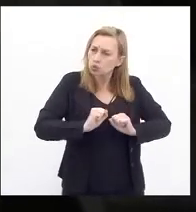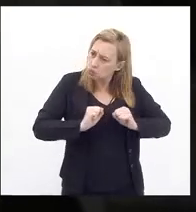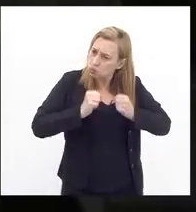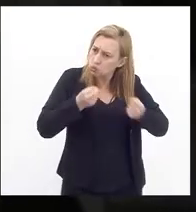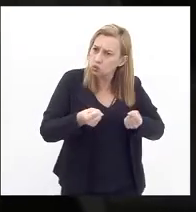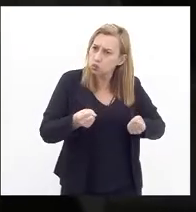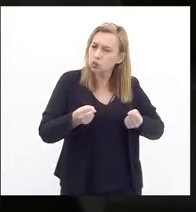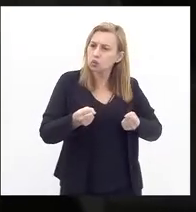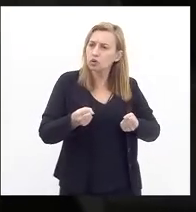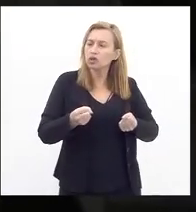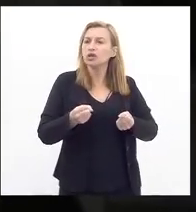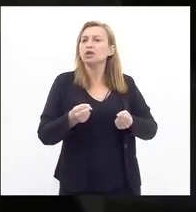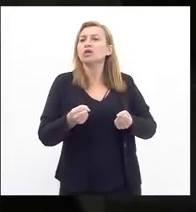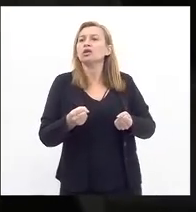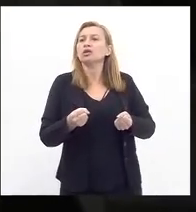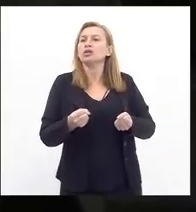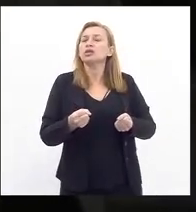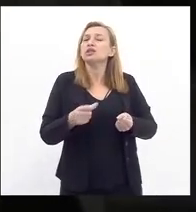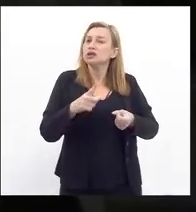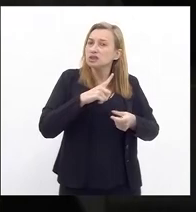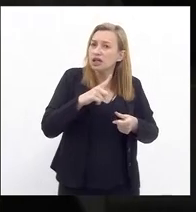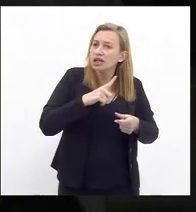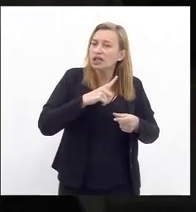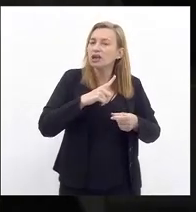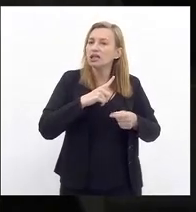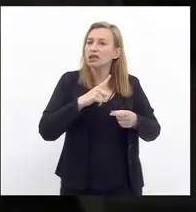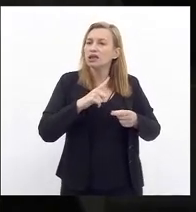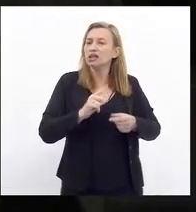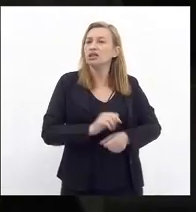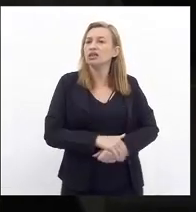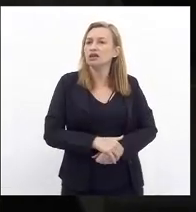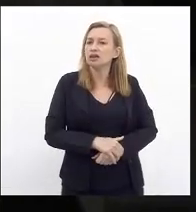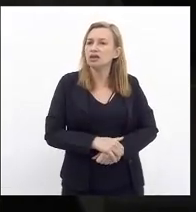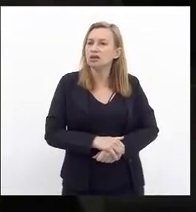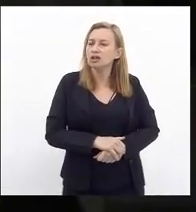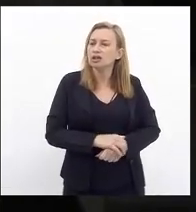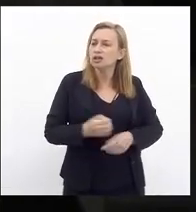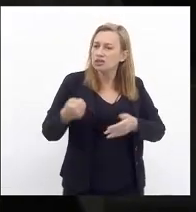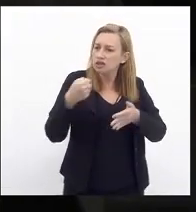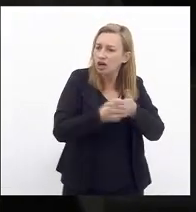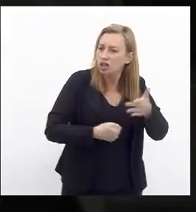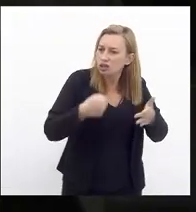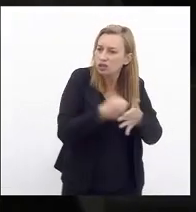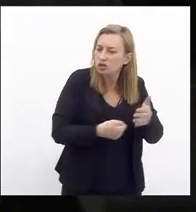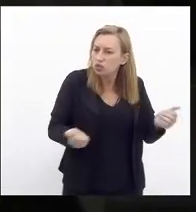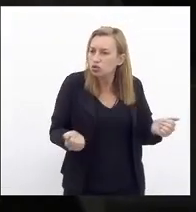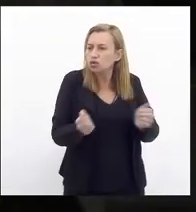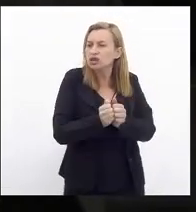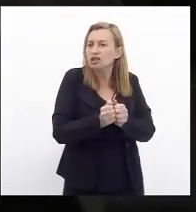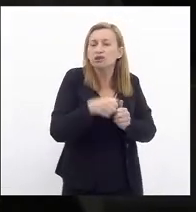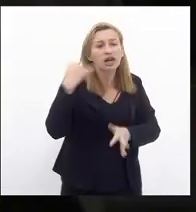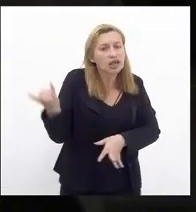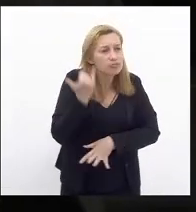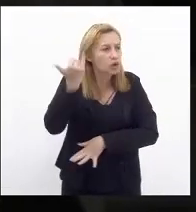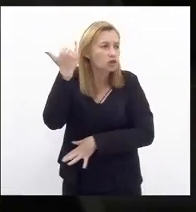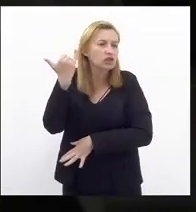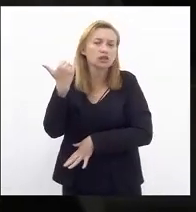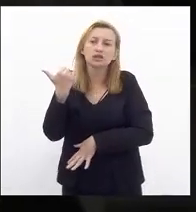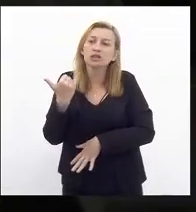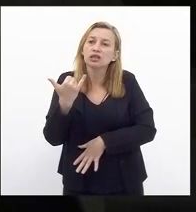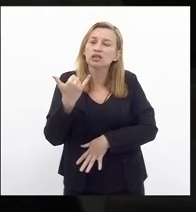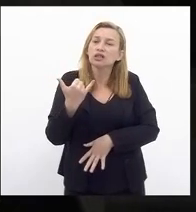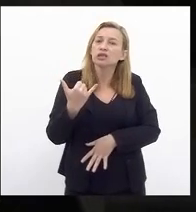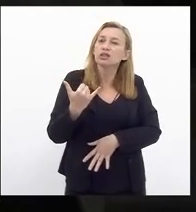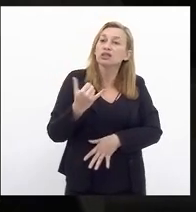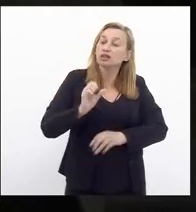e tenacidade tem se manifestado esse colocado nesta luta essa luta muito importante que